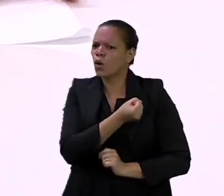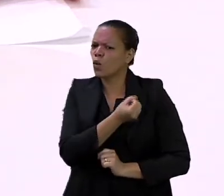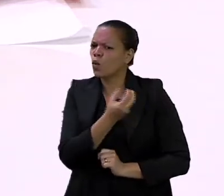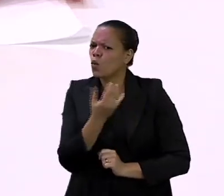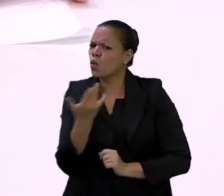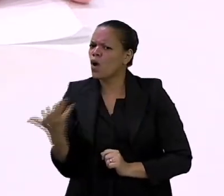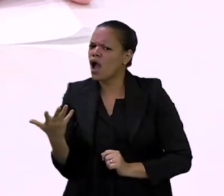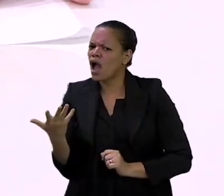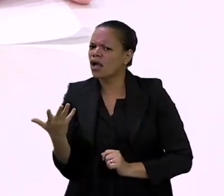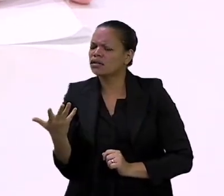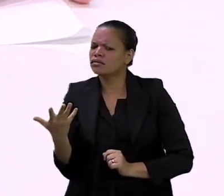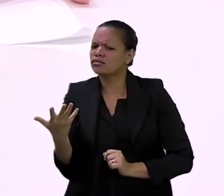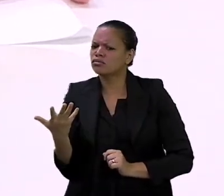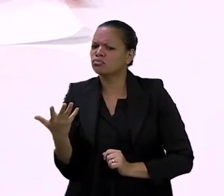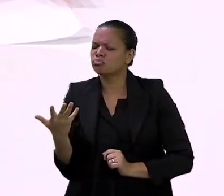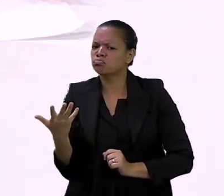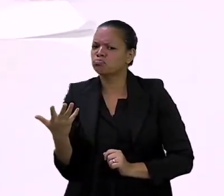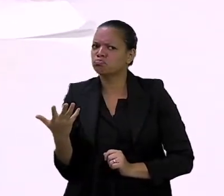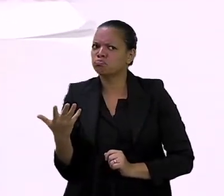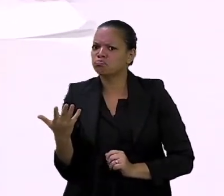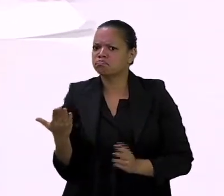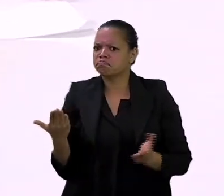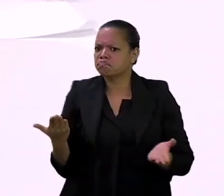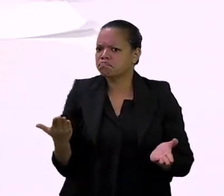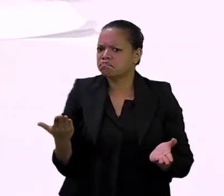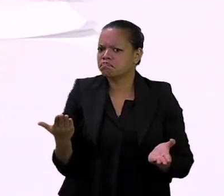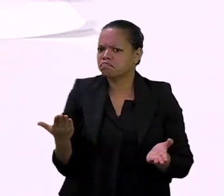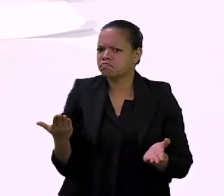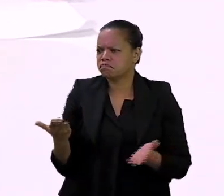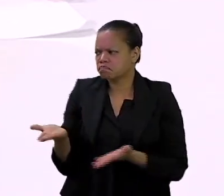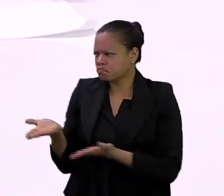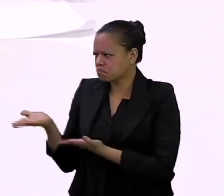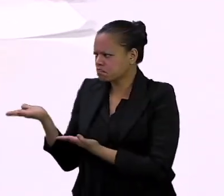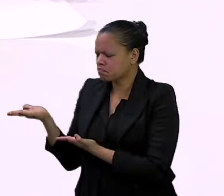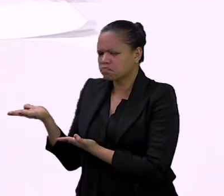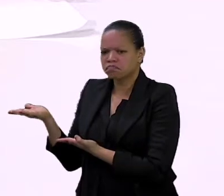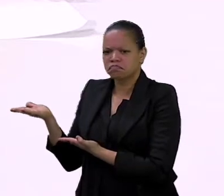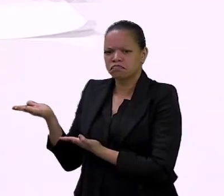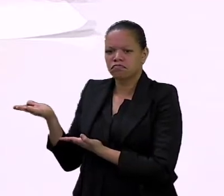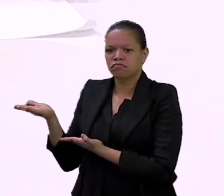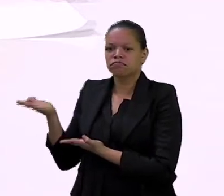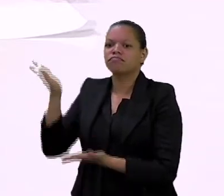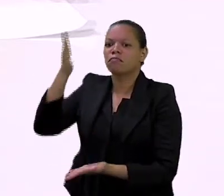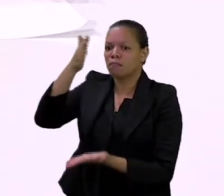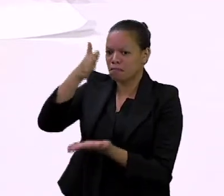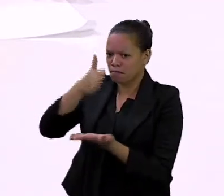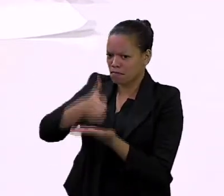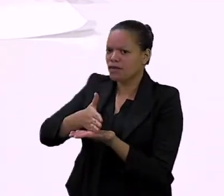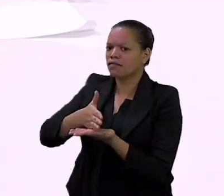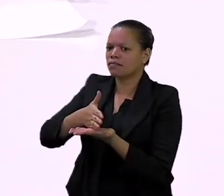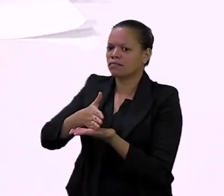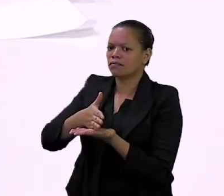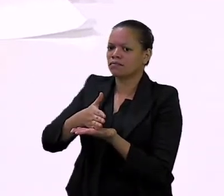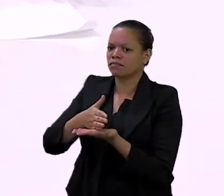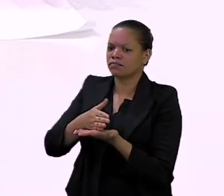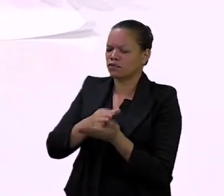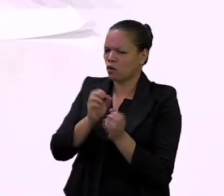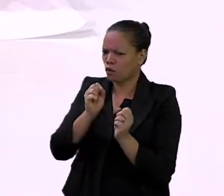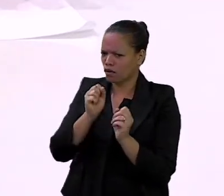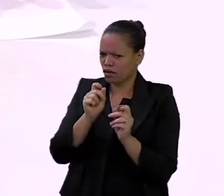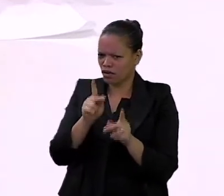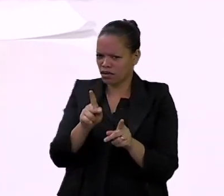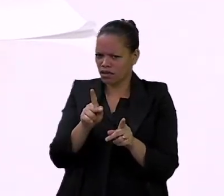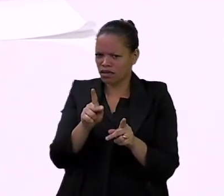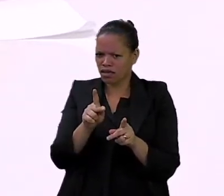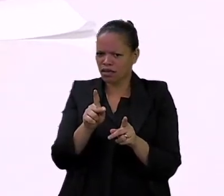parte dessa? Eu tenho certeza que você vai saber me responder que é metade. É meio, professora.